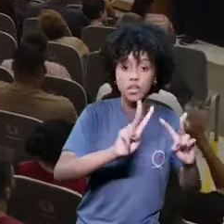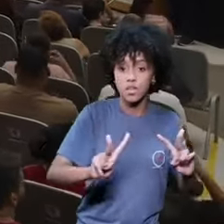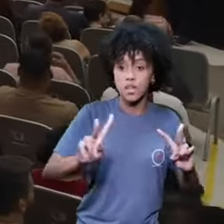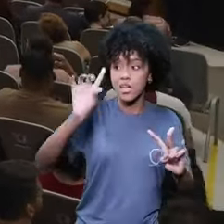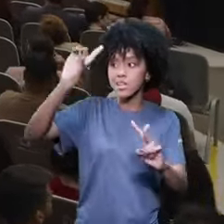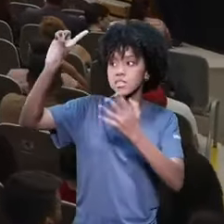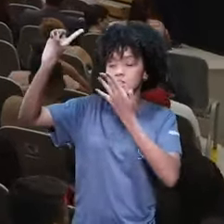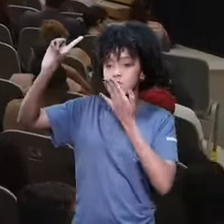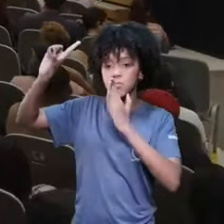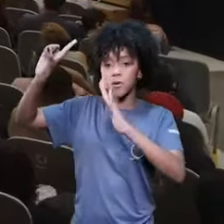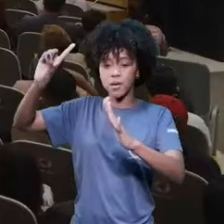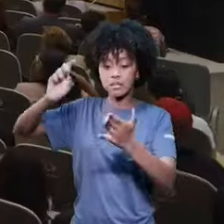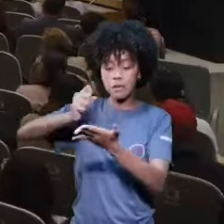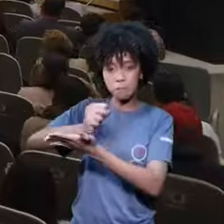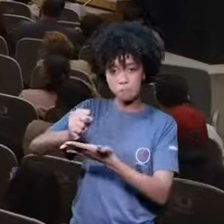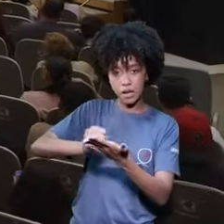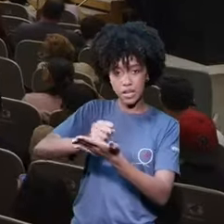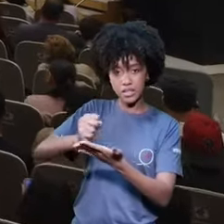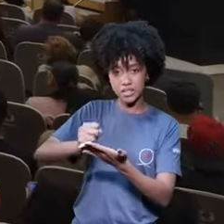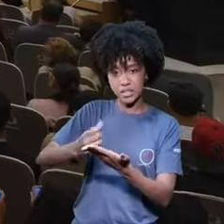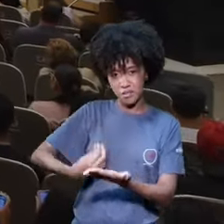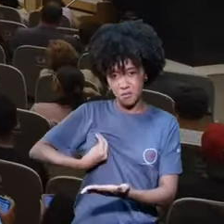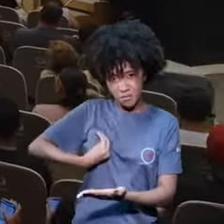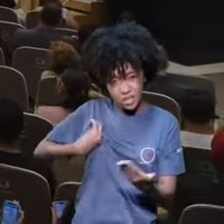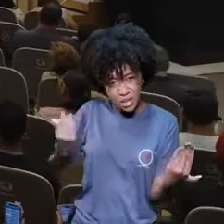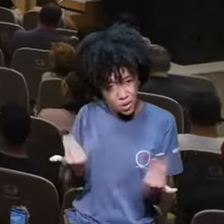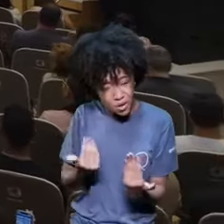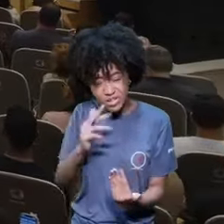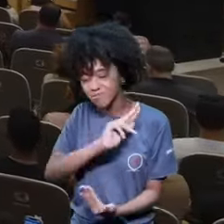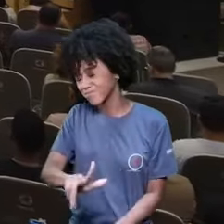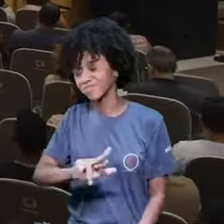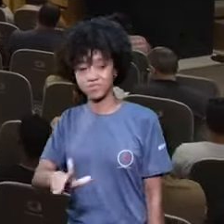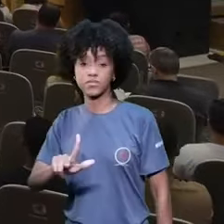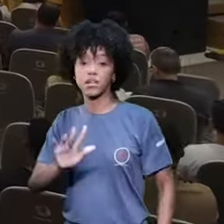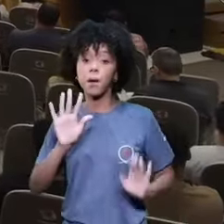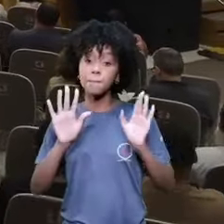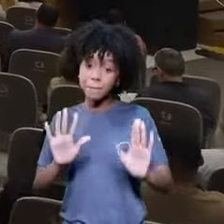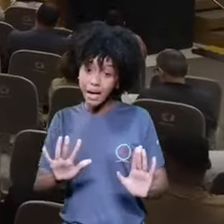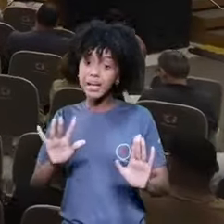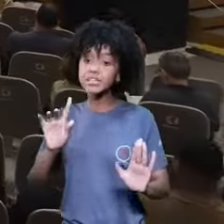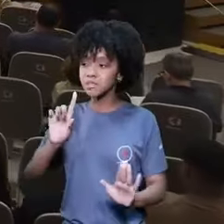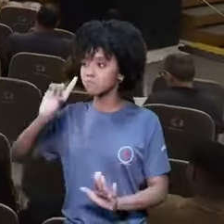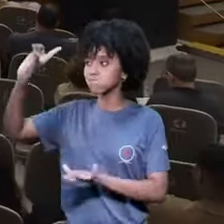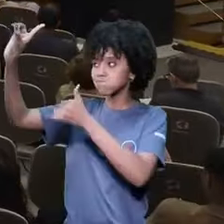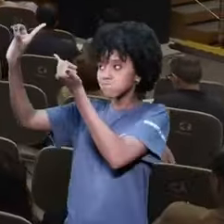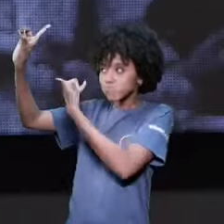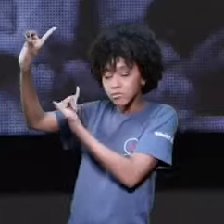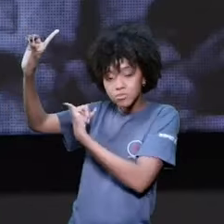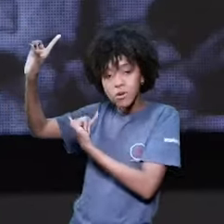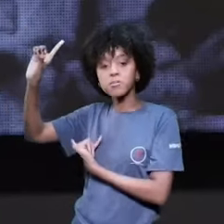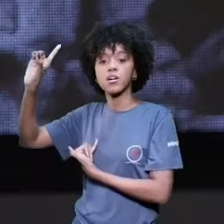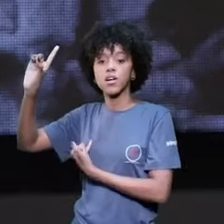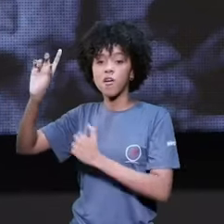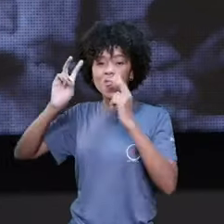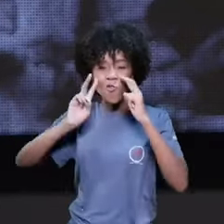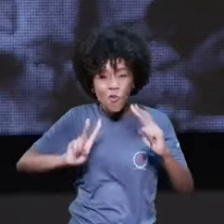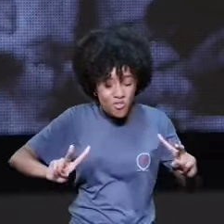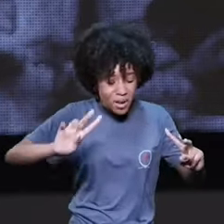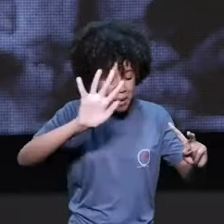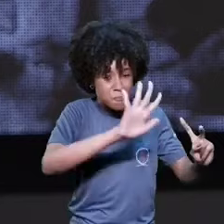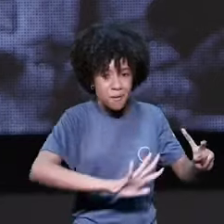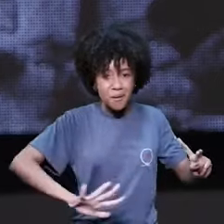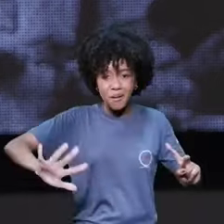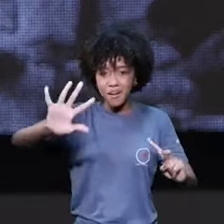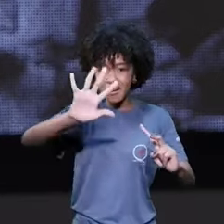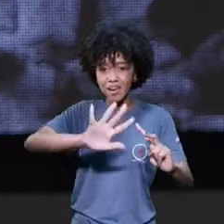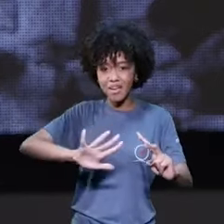nas coisas que nós estamos vendo, mas naquilo que nós estamos ouvindo. Porque o que você vê não pode ser maior do que aquilo que você